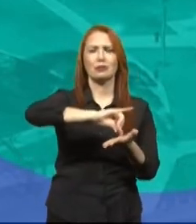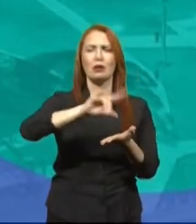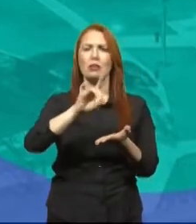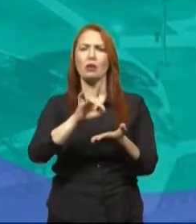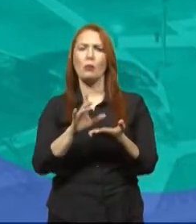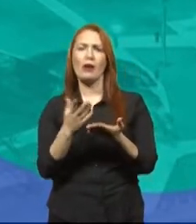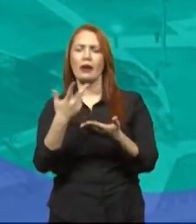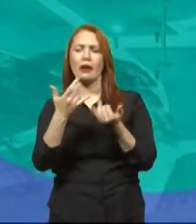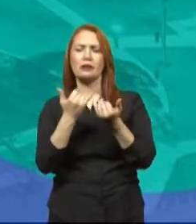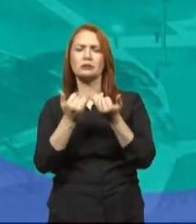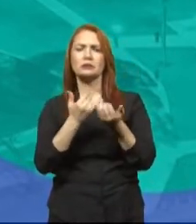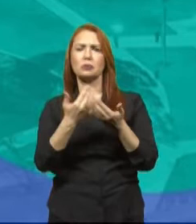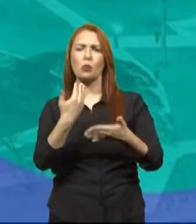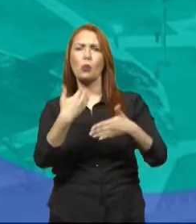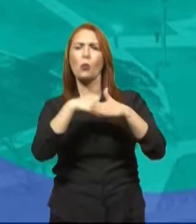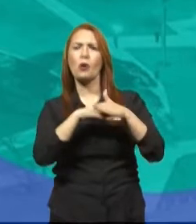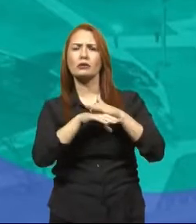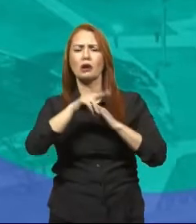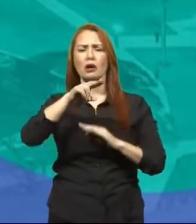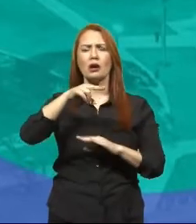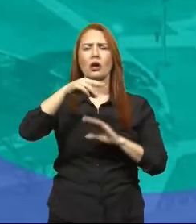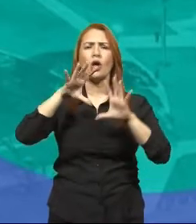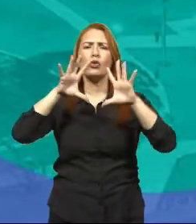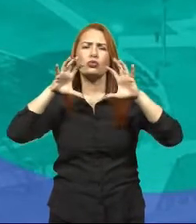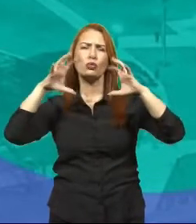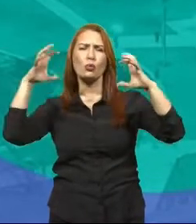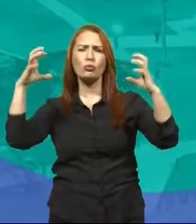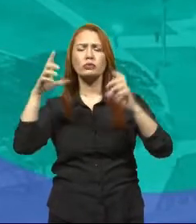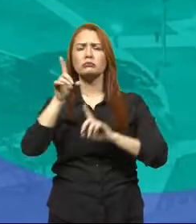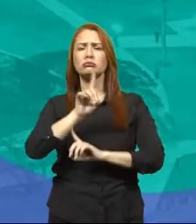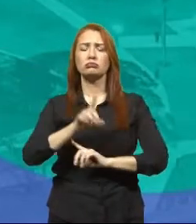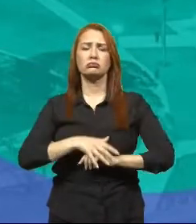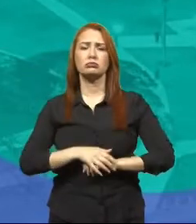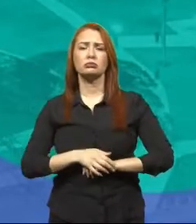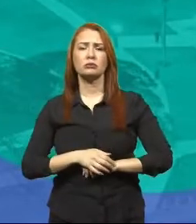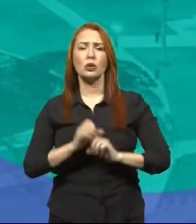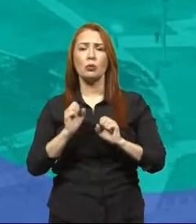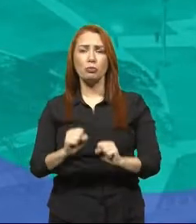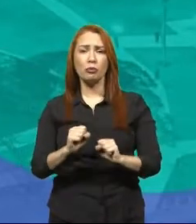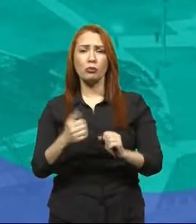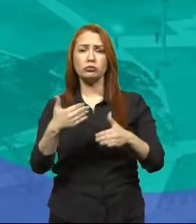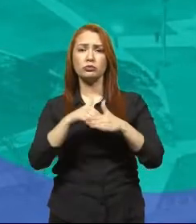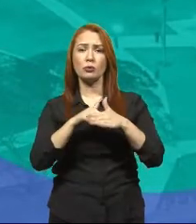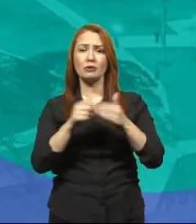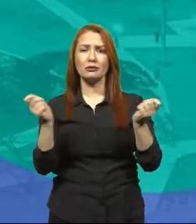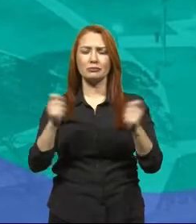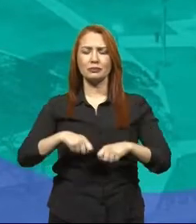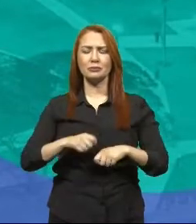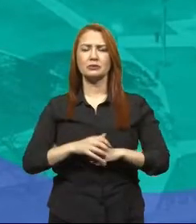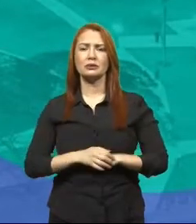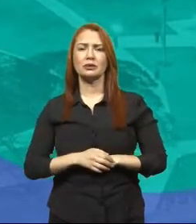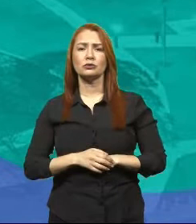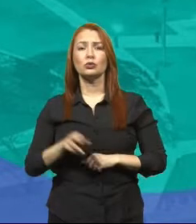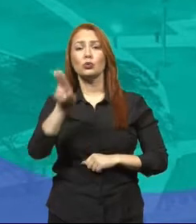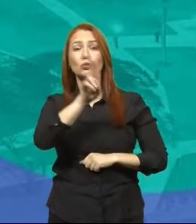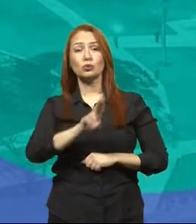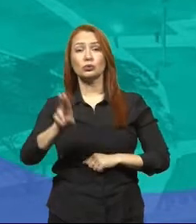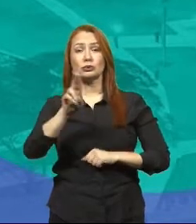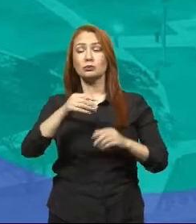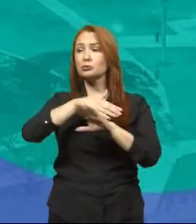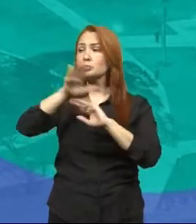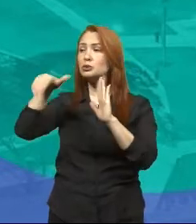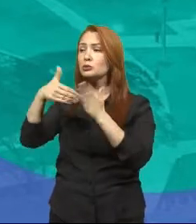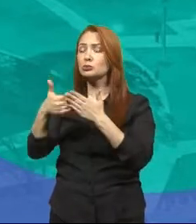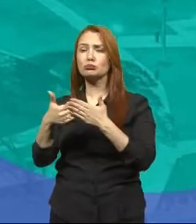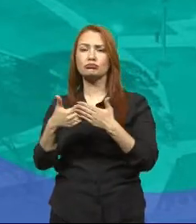nuvem. Eles chamam isso de névoa, ou tem nomes ainda menos densos, onde essa capacidade de processamento pode ser usada para o bem geral. Então,